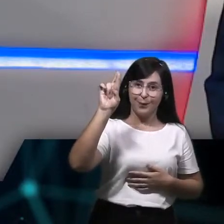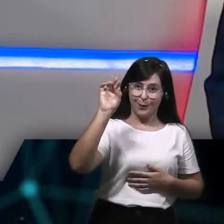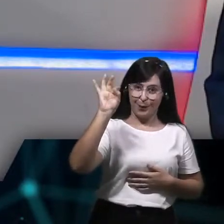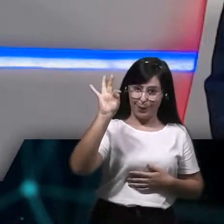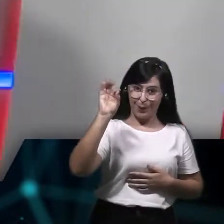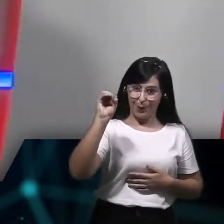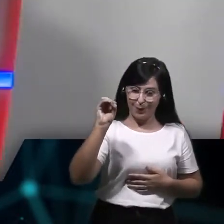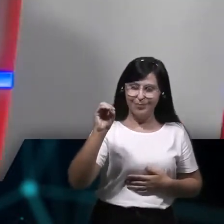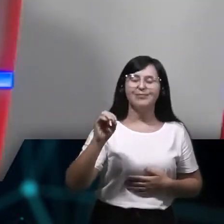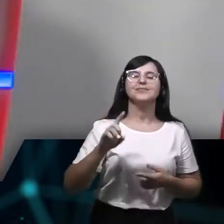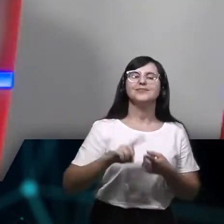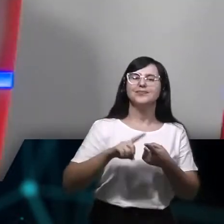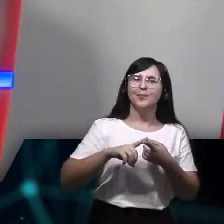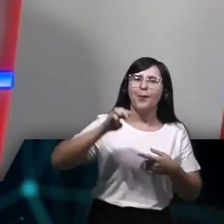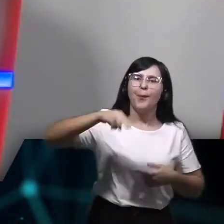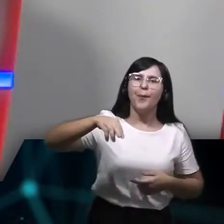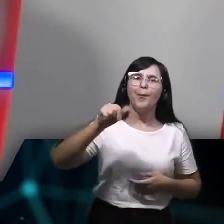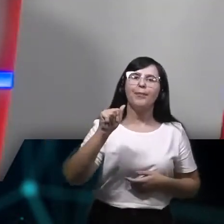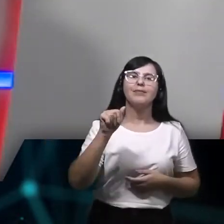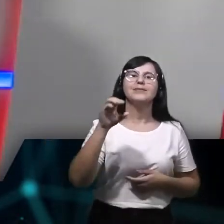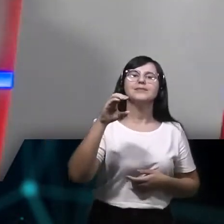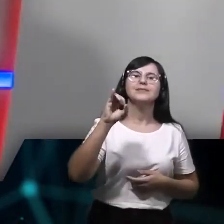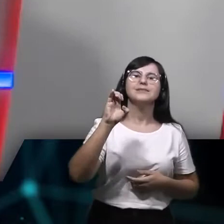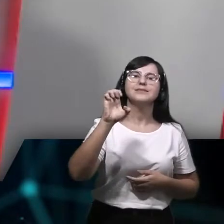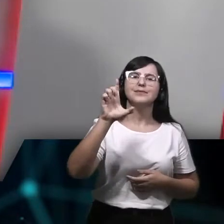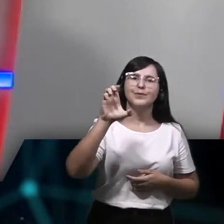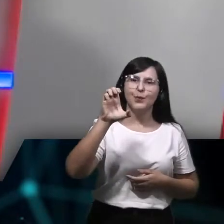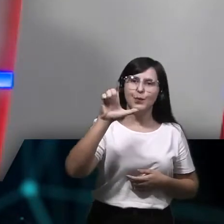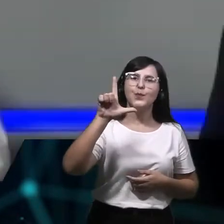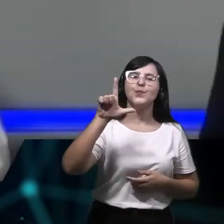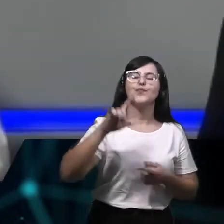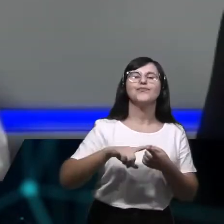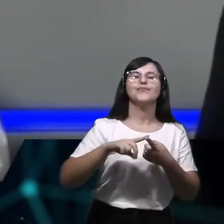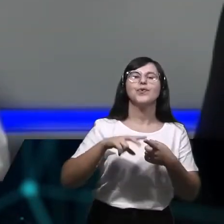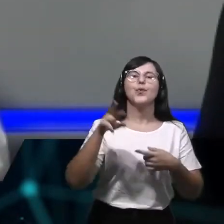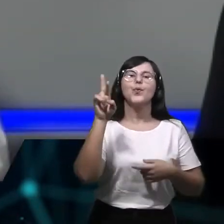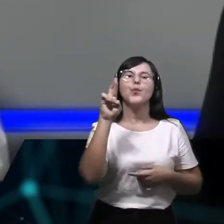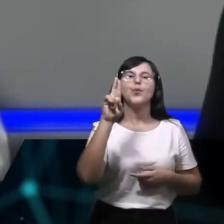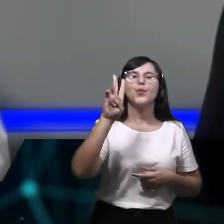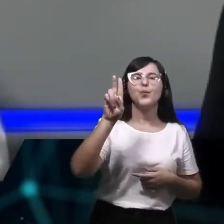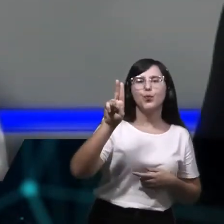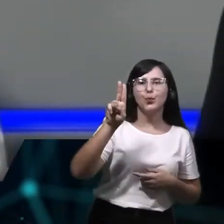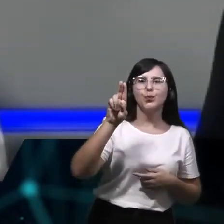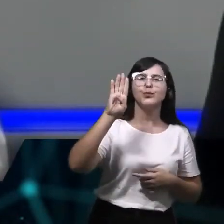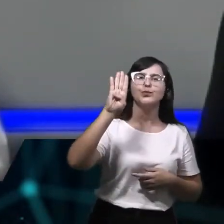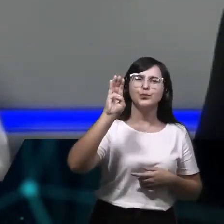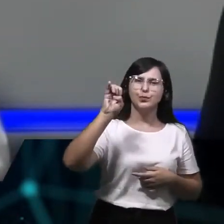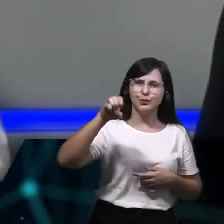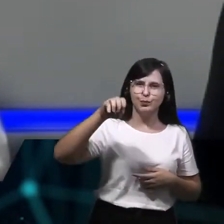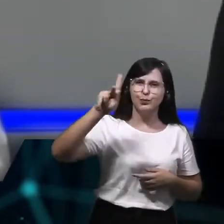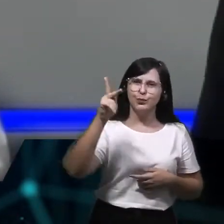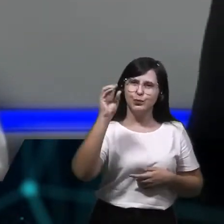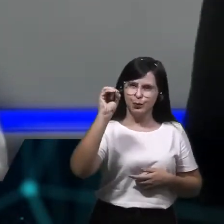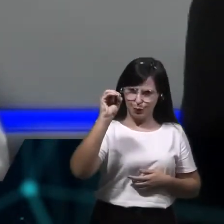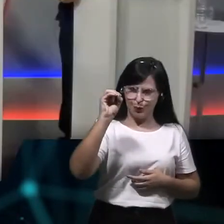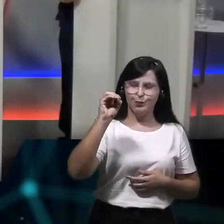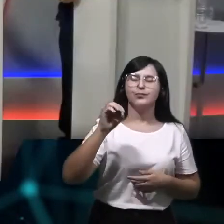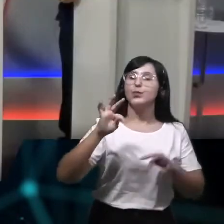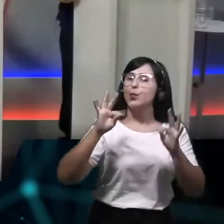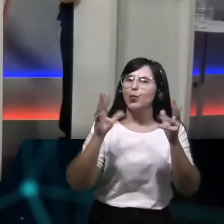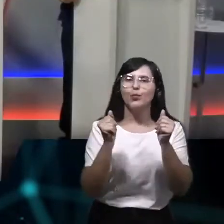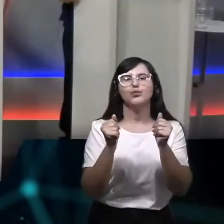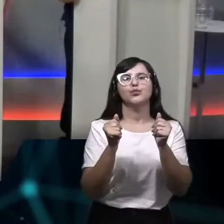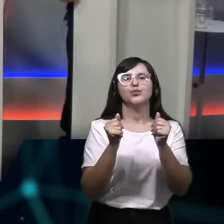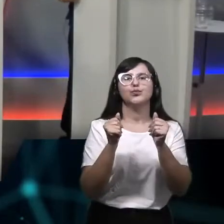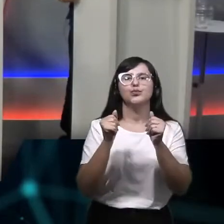Maciel do Nascimento, do PSOL, e o candidato Rubinho Nunes, do PSB. 5 candidatos já aqui